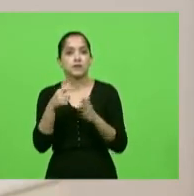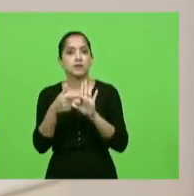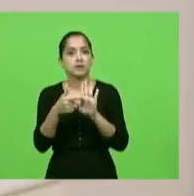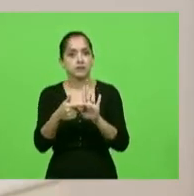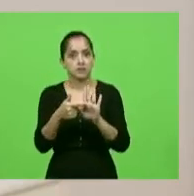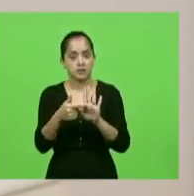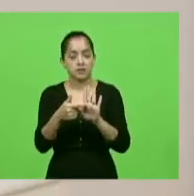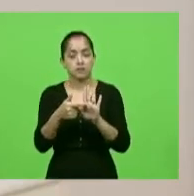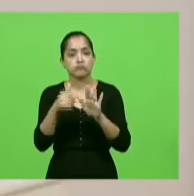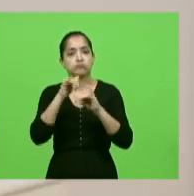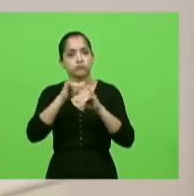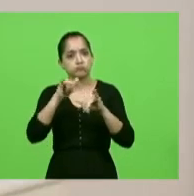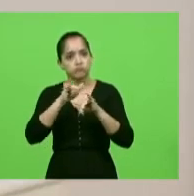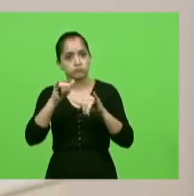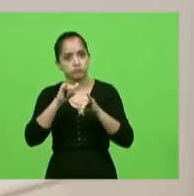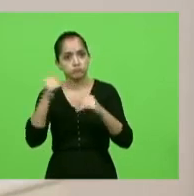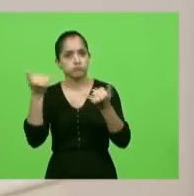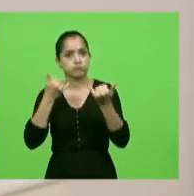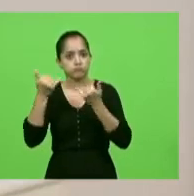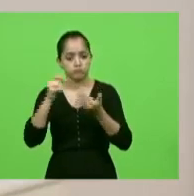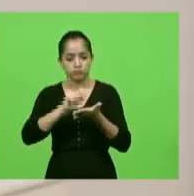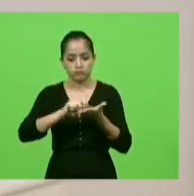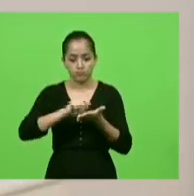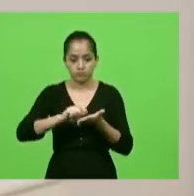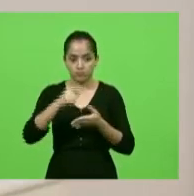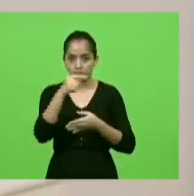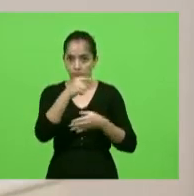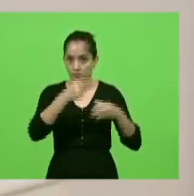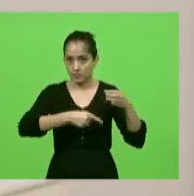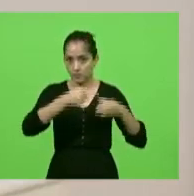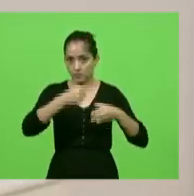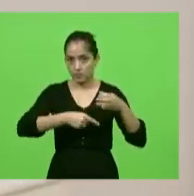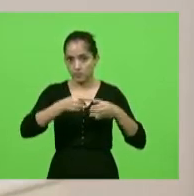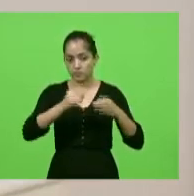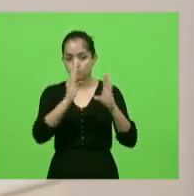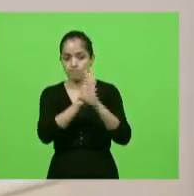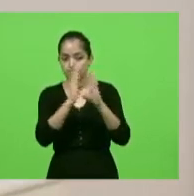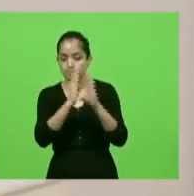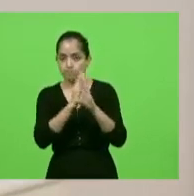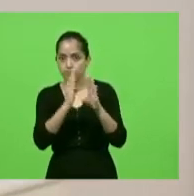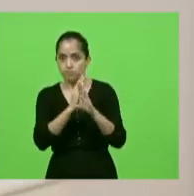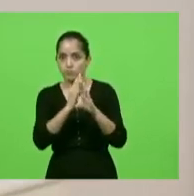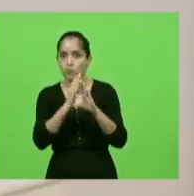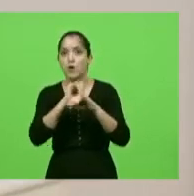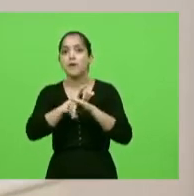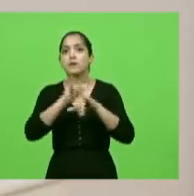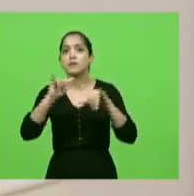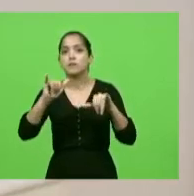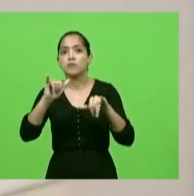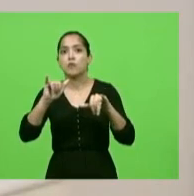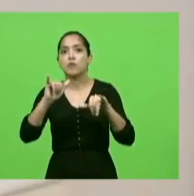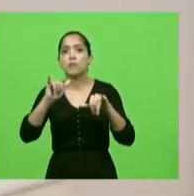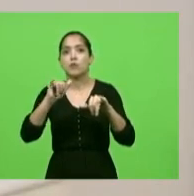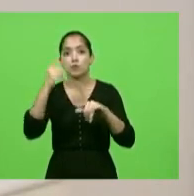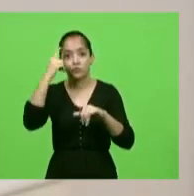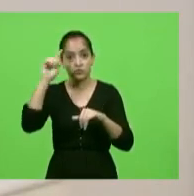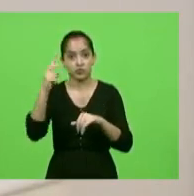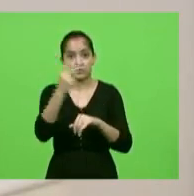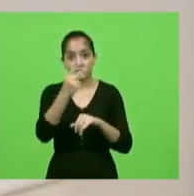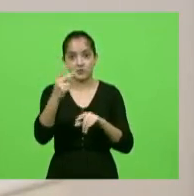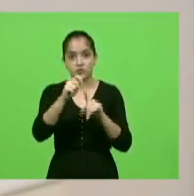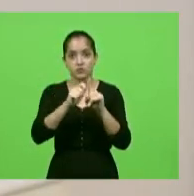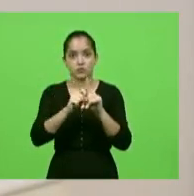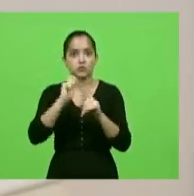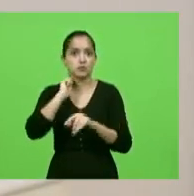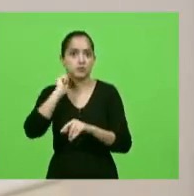prestar informações por escrito à Comissão Parlamentar de Inquérito, o senhor governador informou que somente em 22 de abril, em reunião